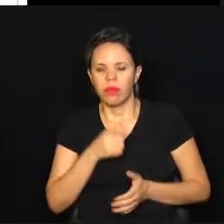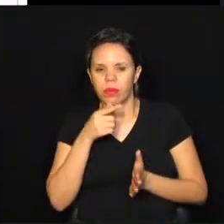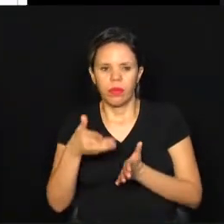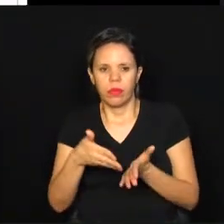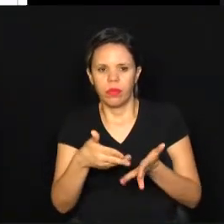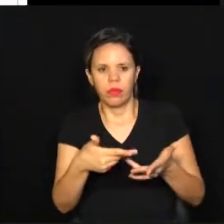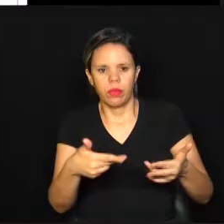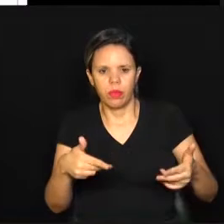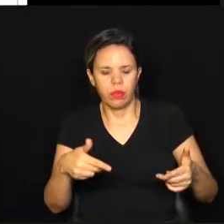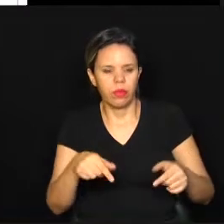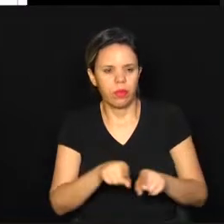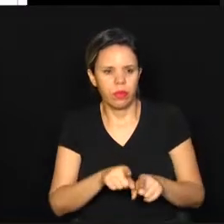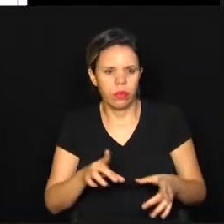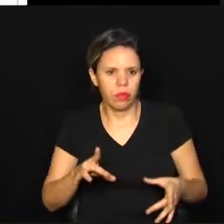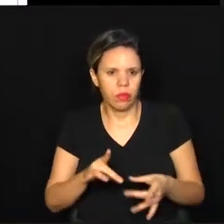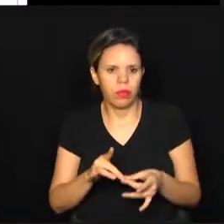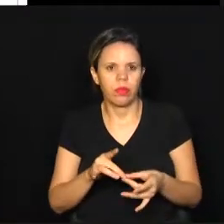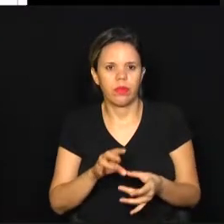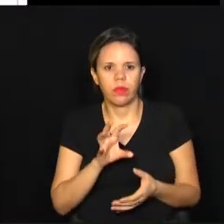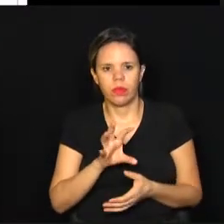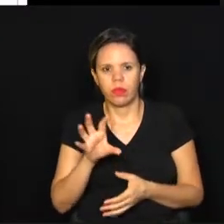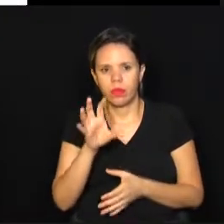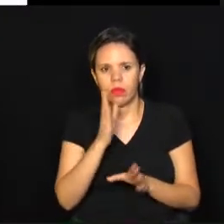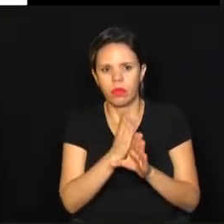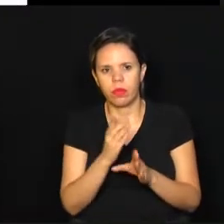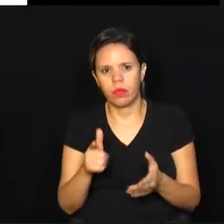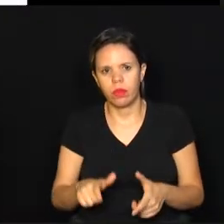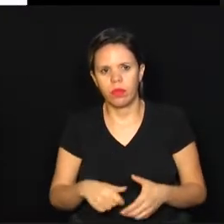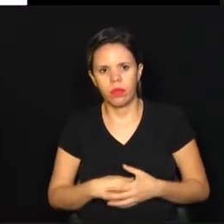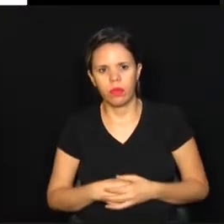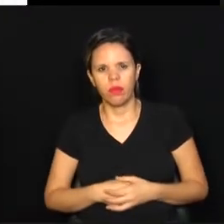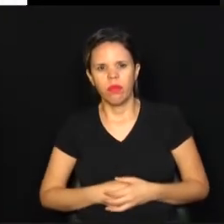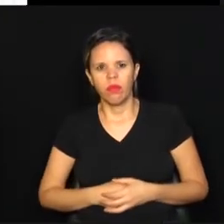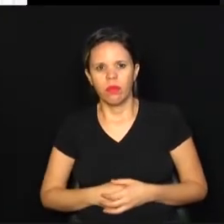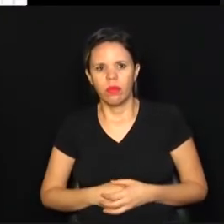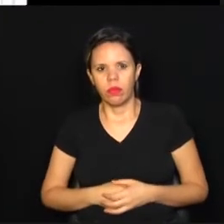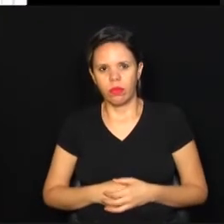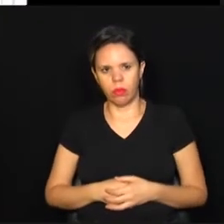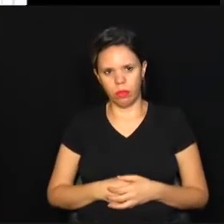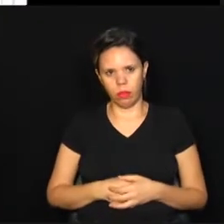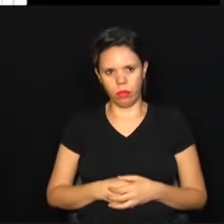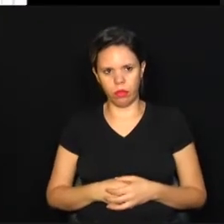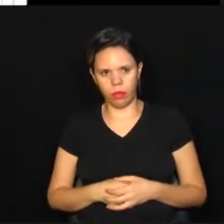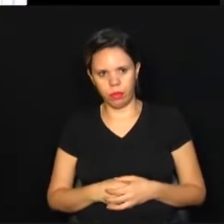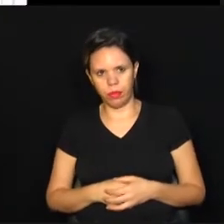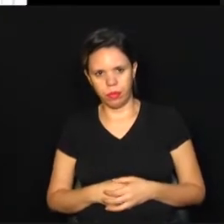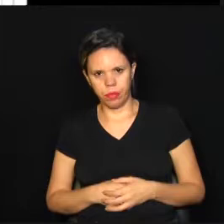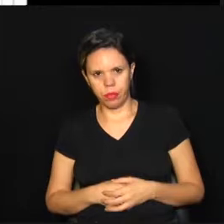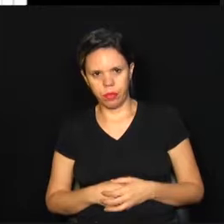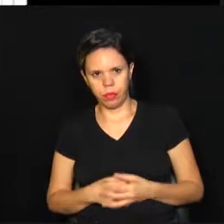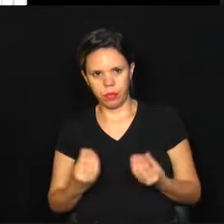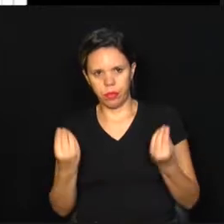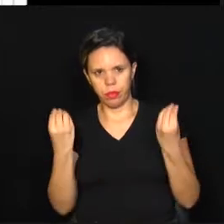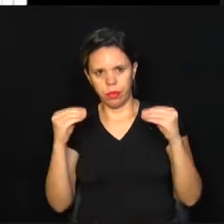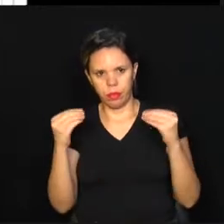hídricas, enfim, que estão mapeadas ali, né, dessa região. E nós também colocamos,